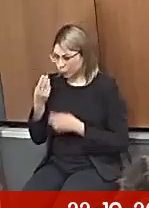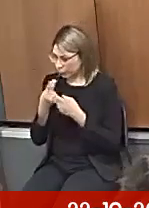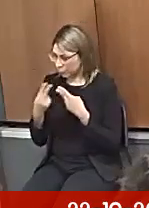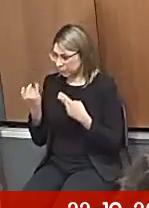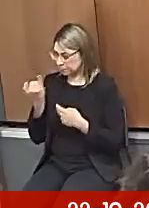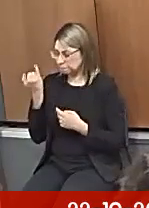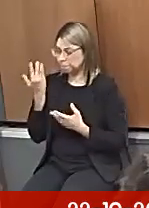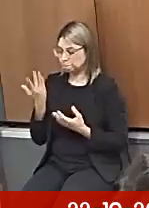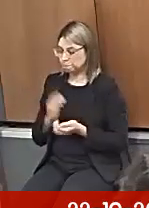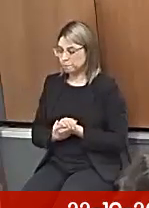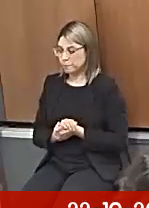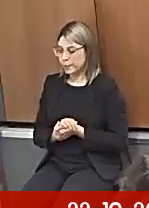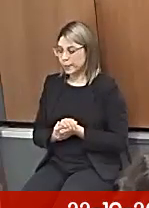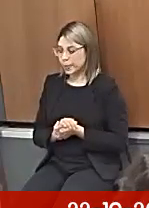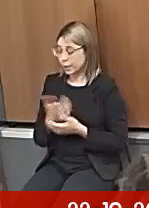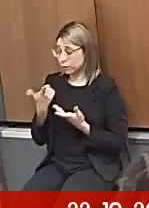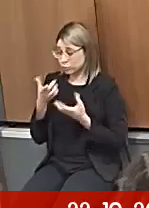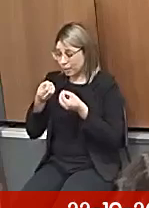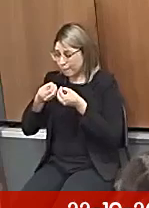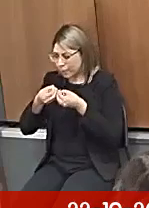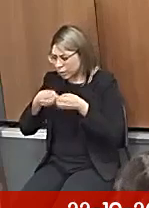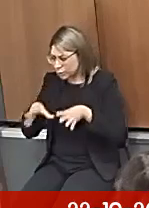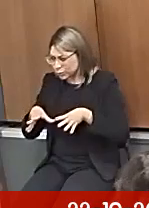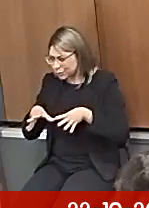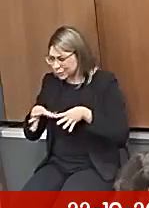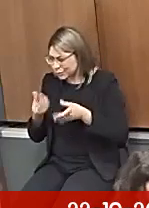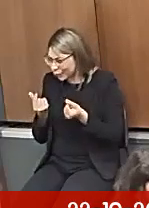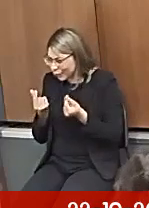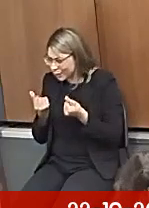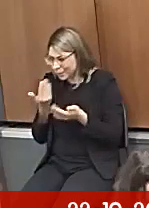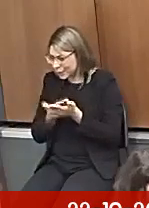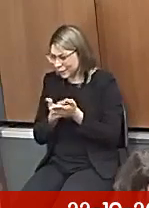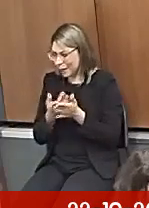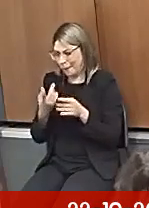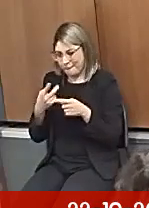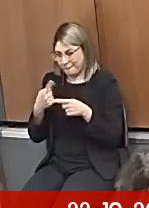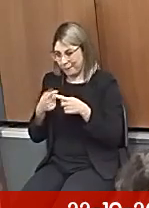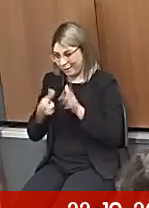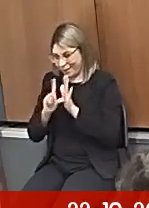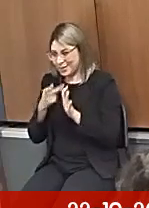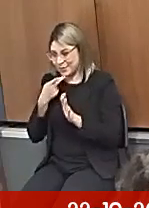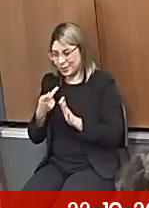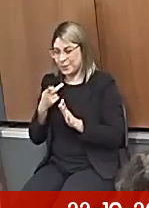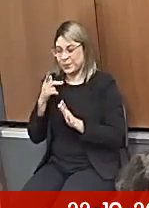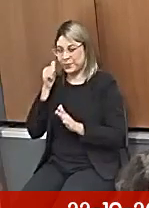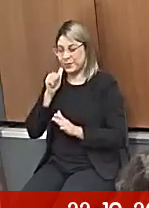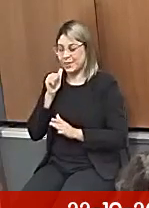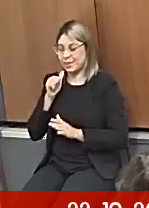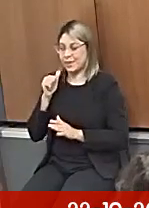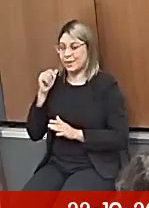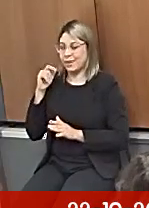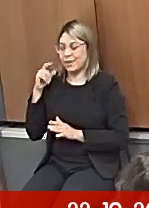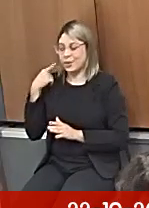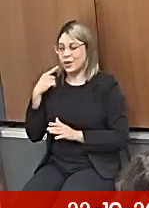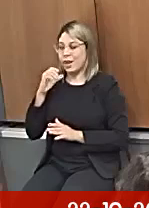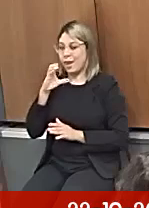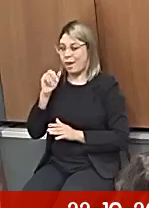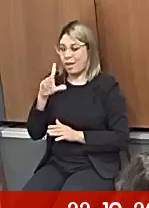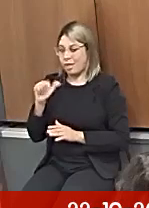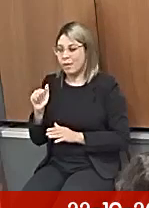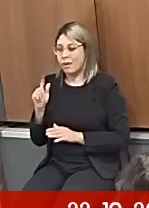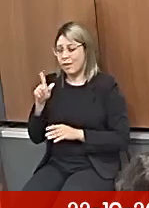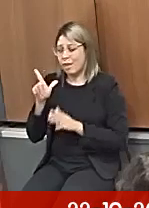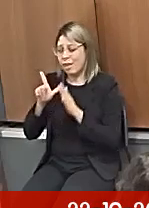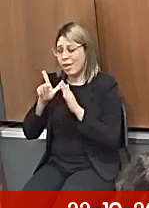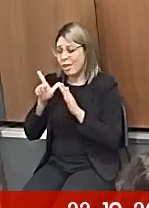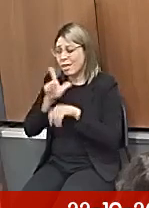seminário, de que, na verdade, não há prejuízo financeiro para essa escola. Porque, como foi bem dito pela doutora Carla, a legislação é bem